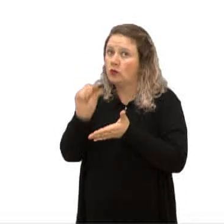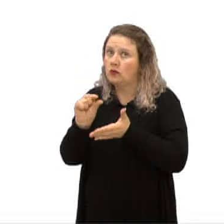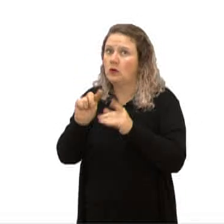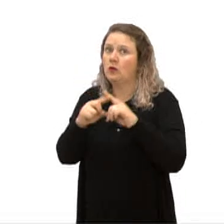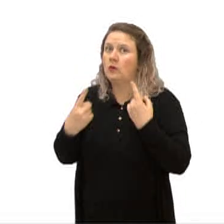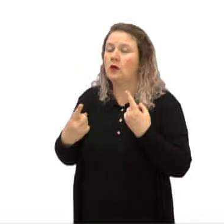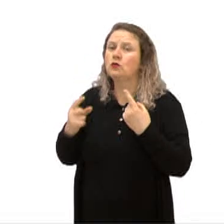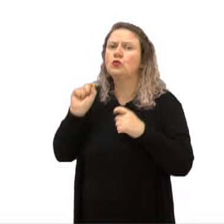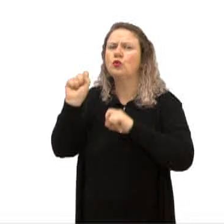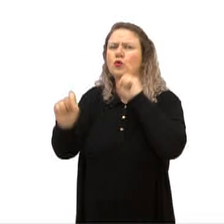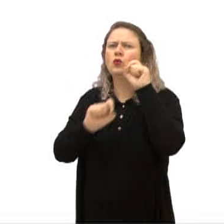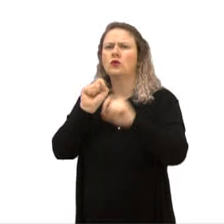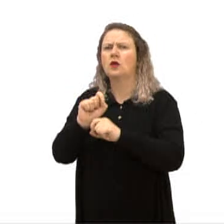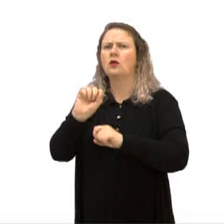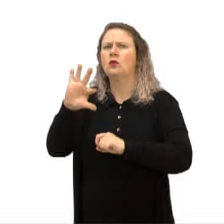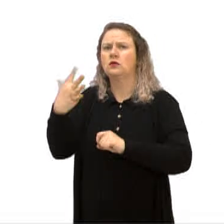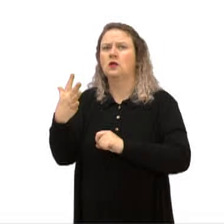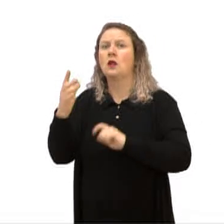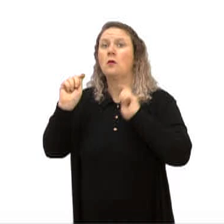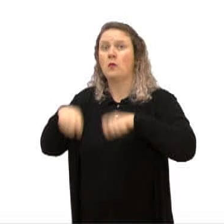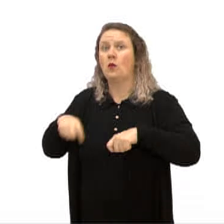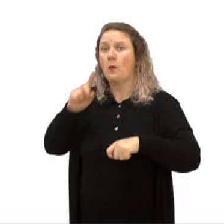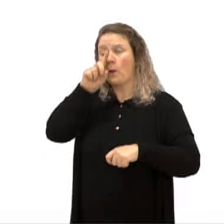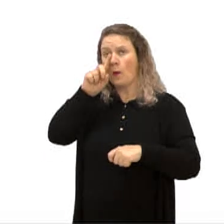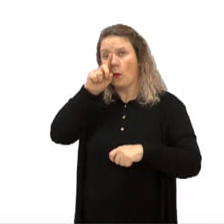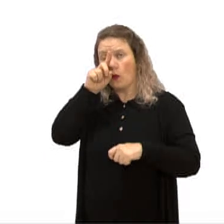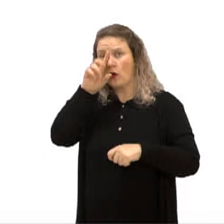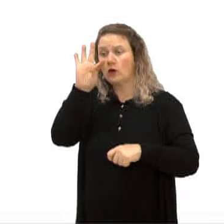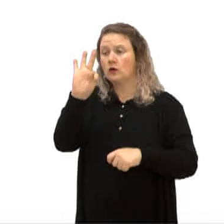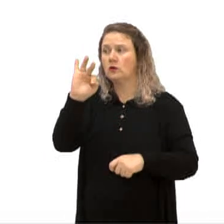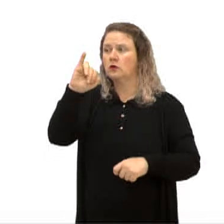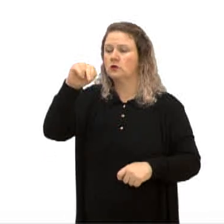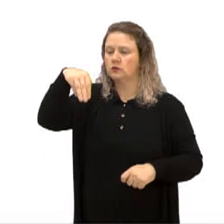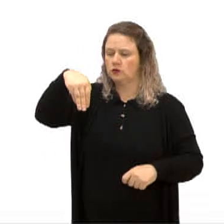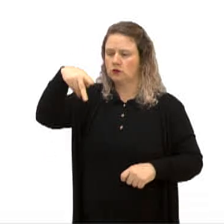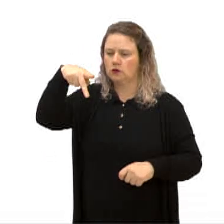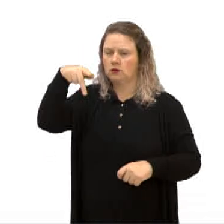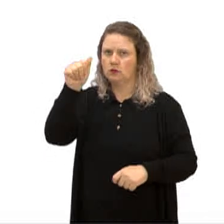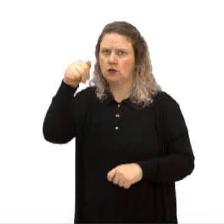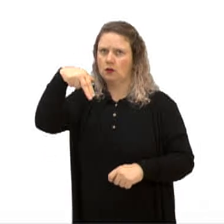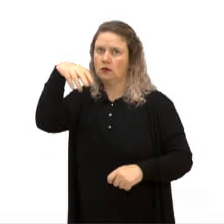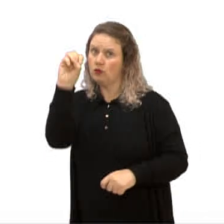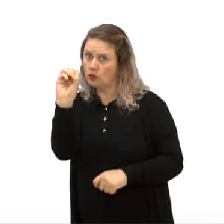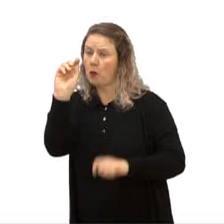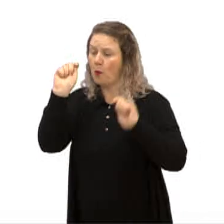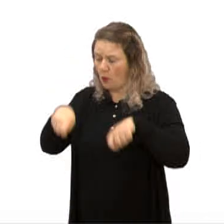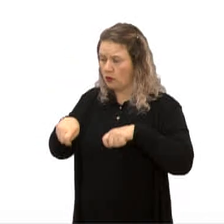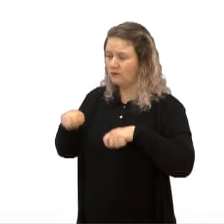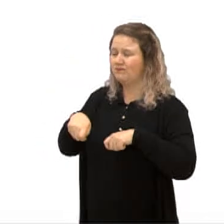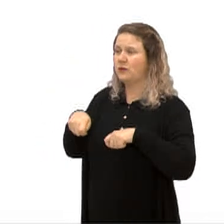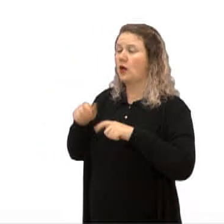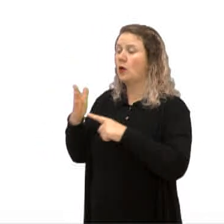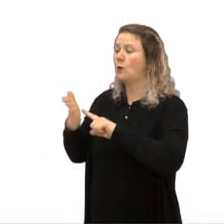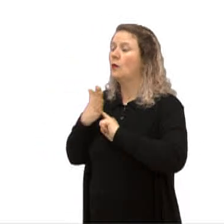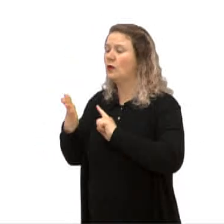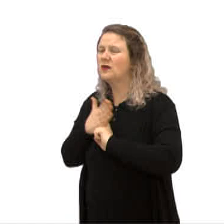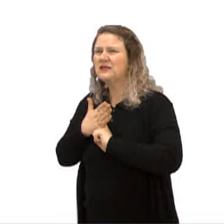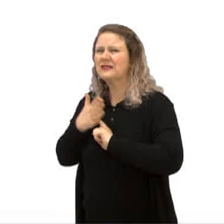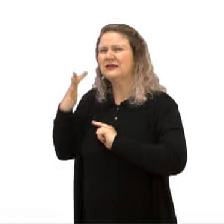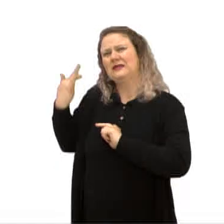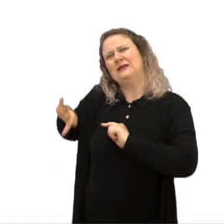é impactá-los contra a membrana do tímpano, além de traumatizar a pele do conduto aditivo e facilitar o aparecimento de